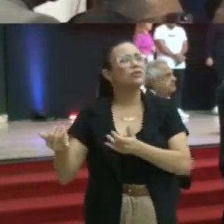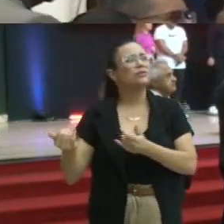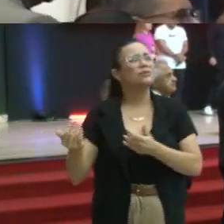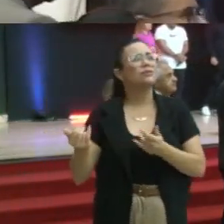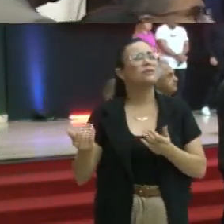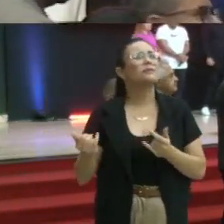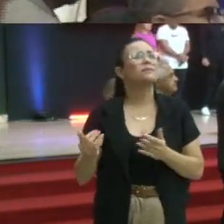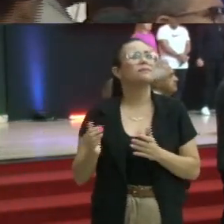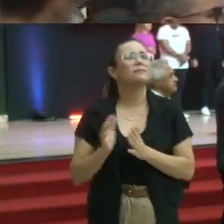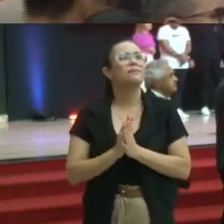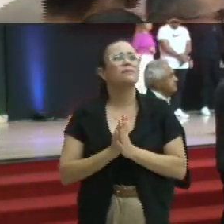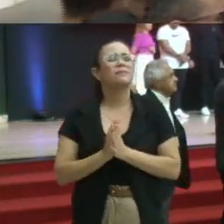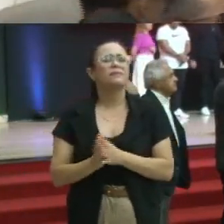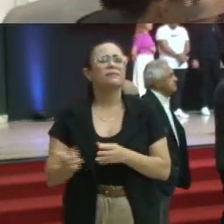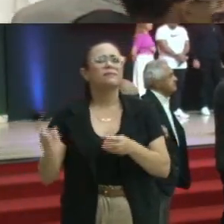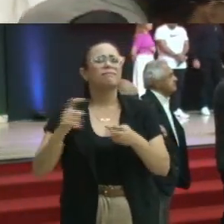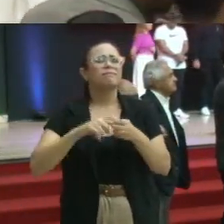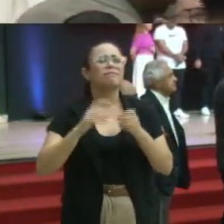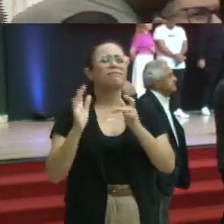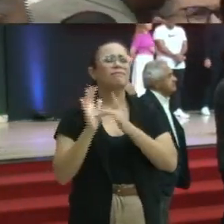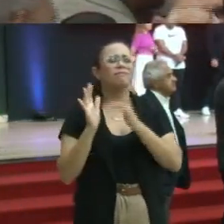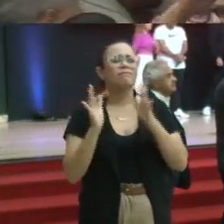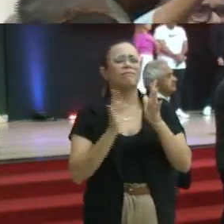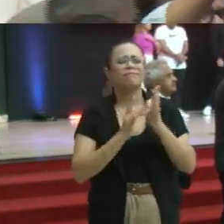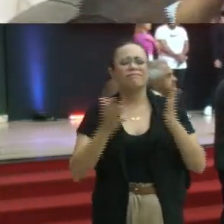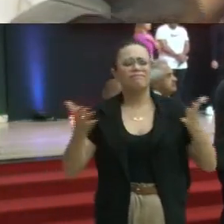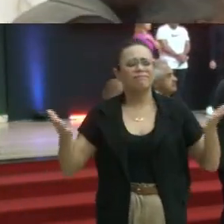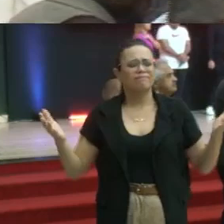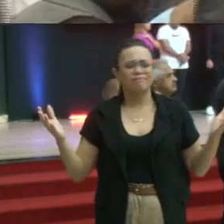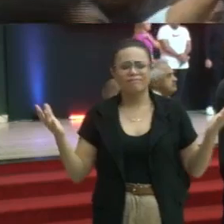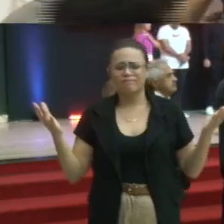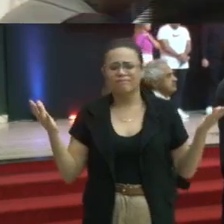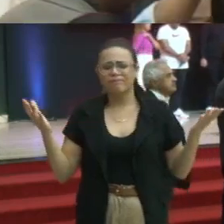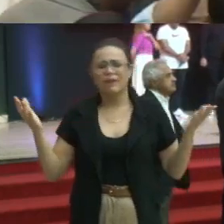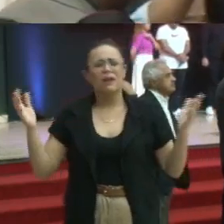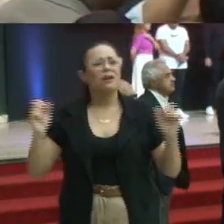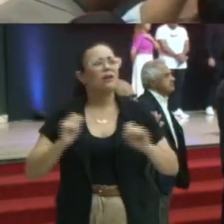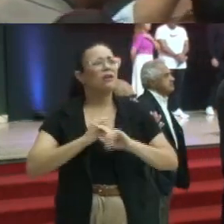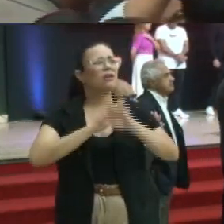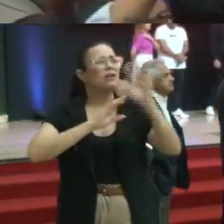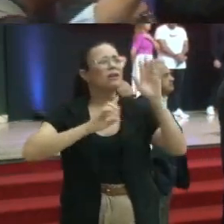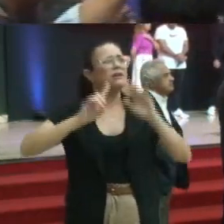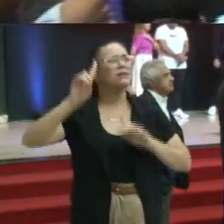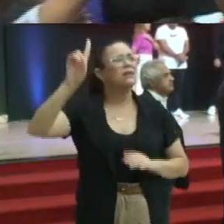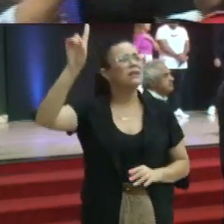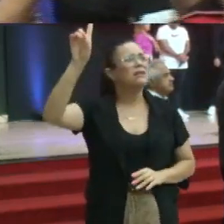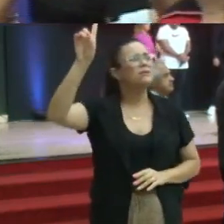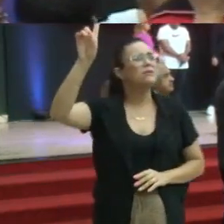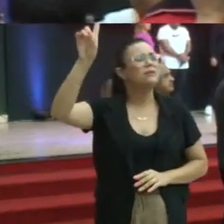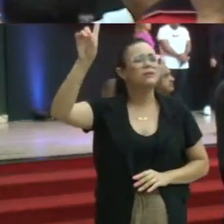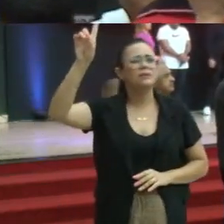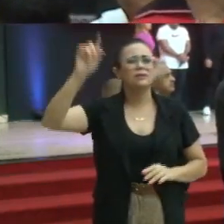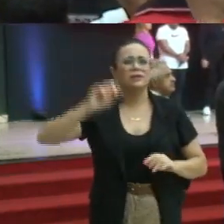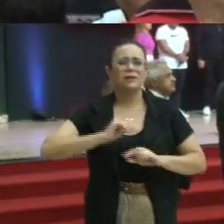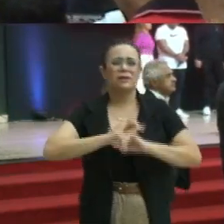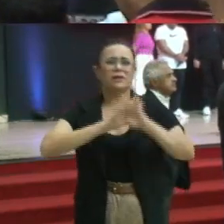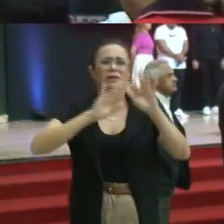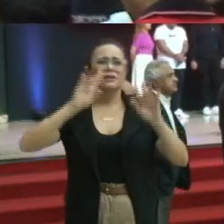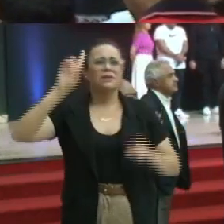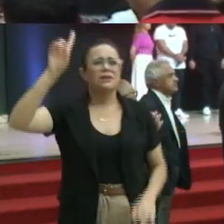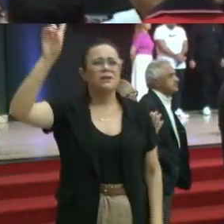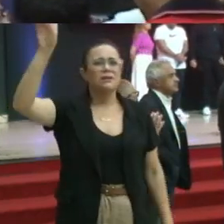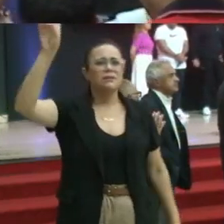Jesus. Mais um para Jesus. Mais um para Jesus. Deus te abençoe. Mais um para Jesus.